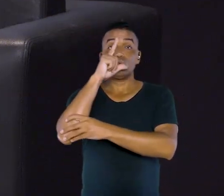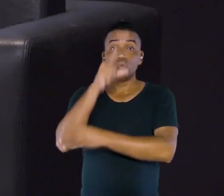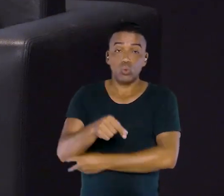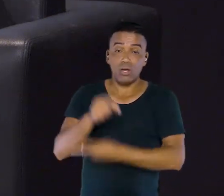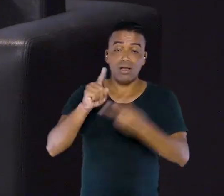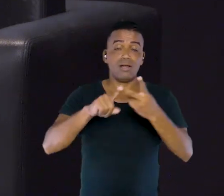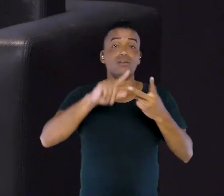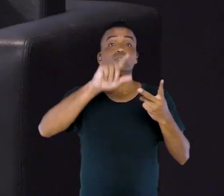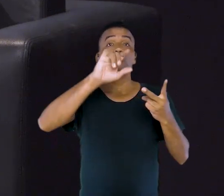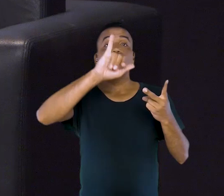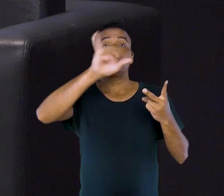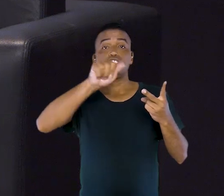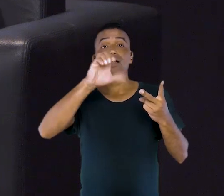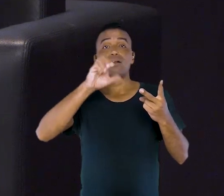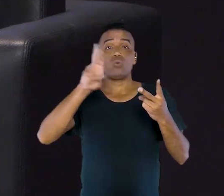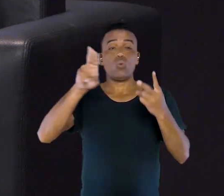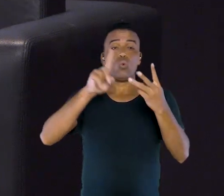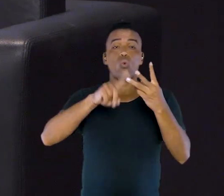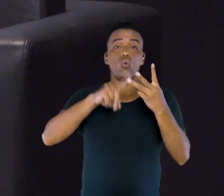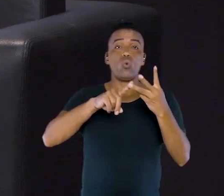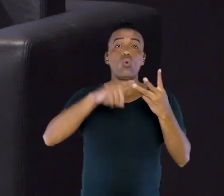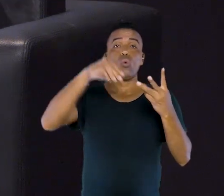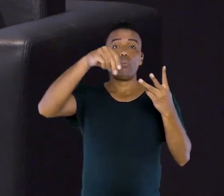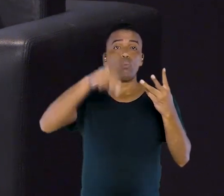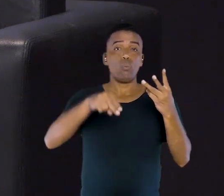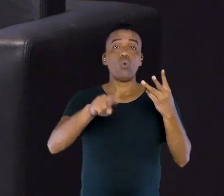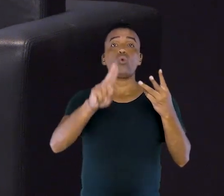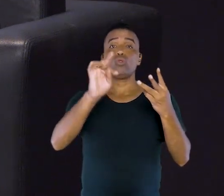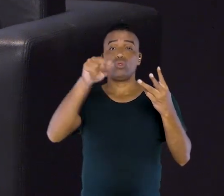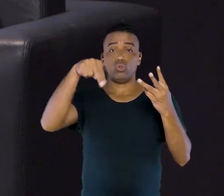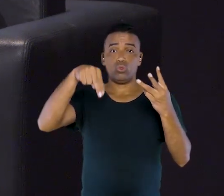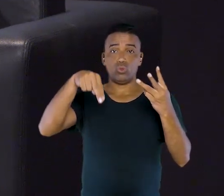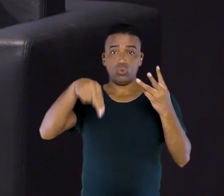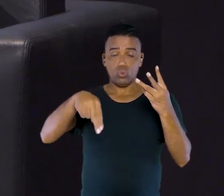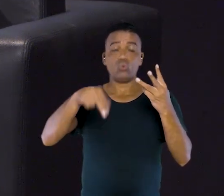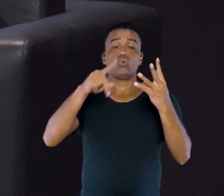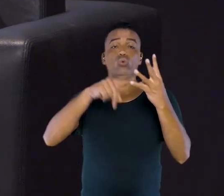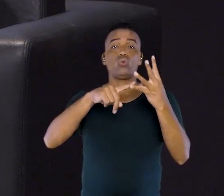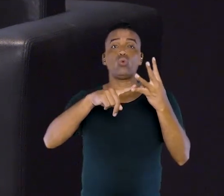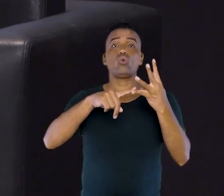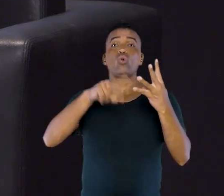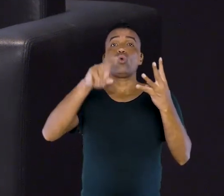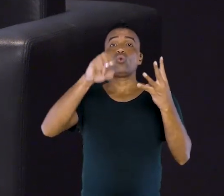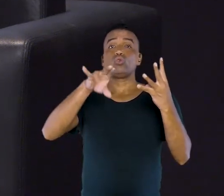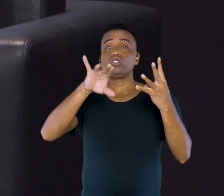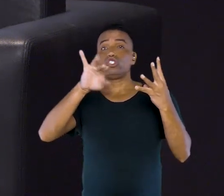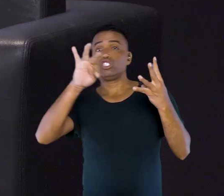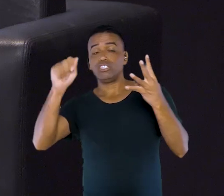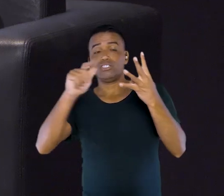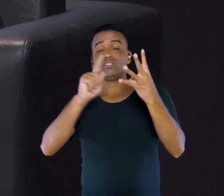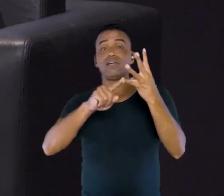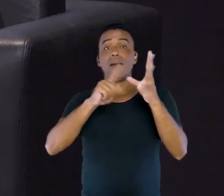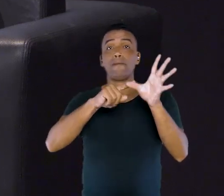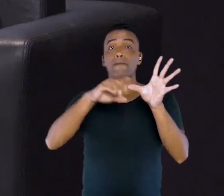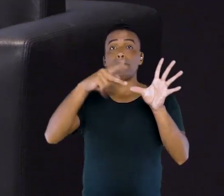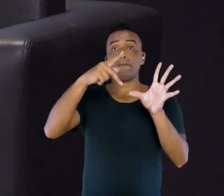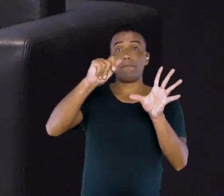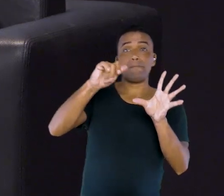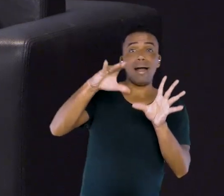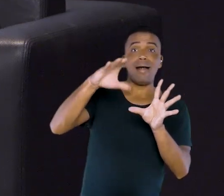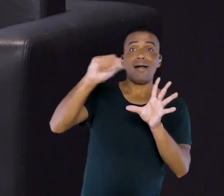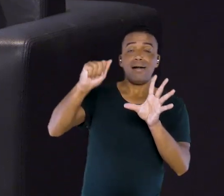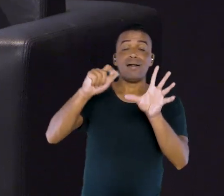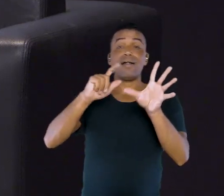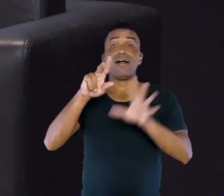do jacu, do mutum, da cutia, da paca, do veado, elas